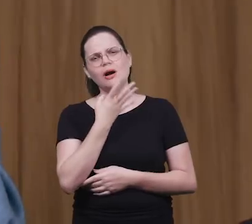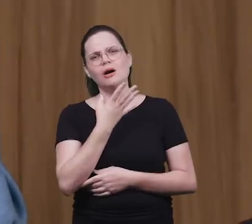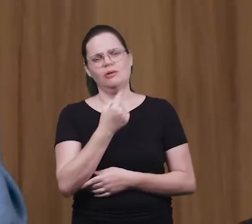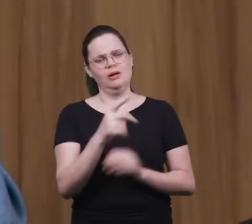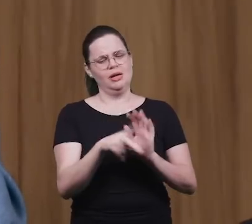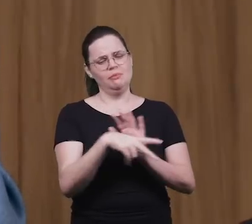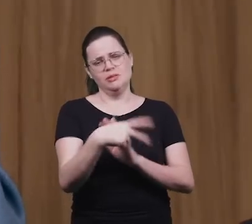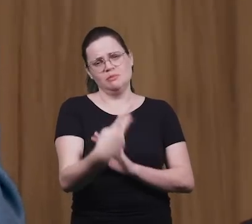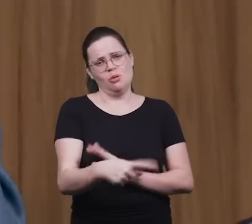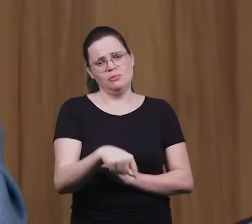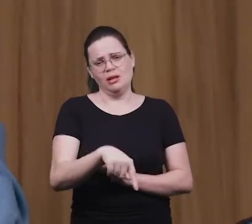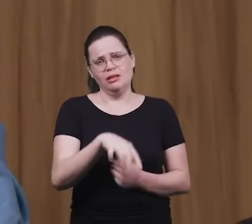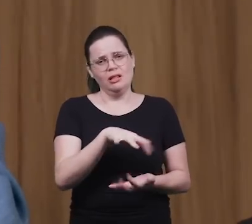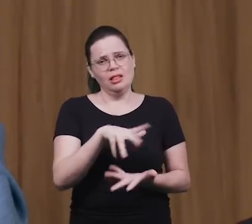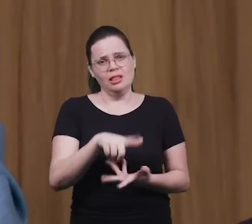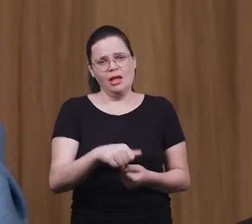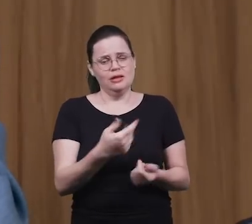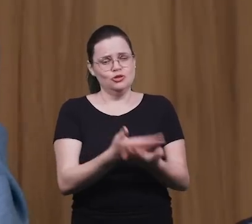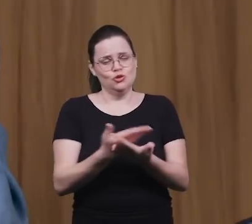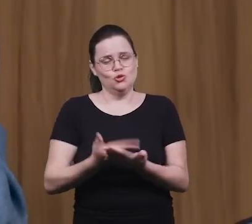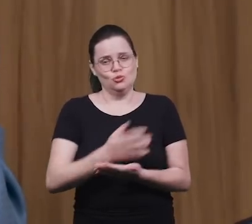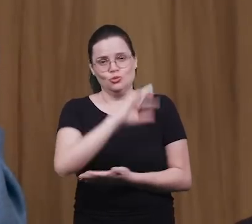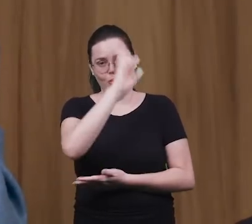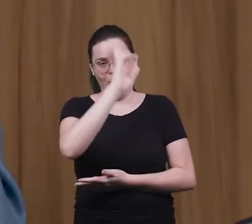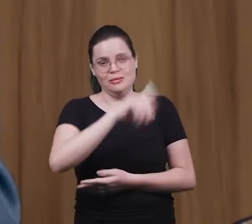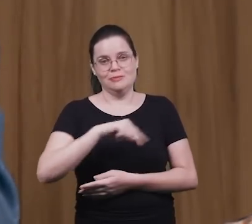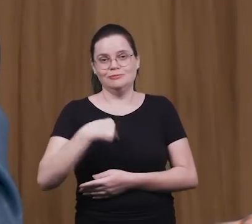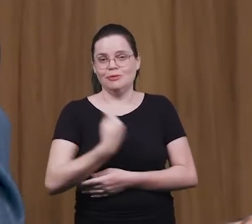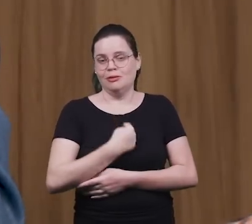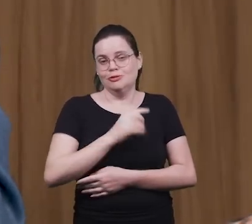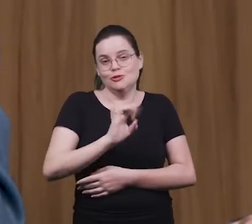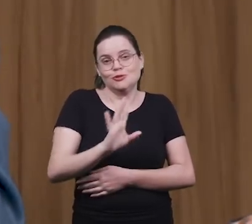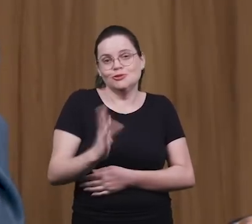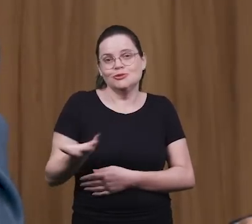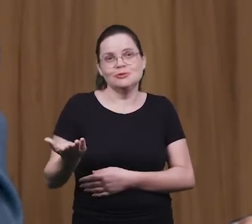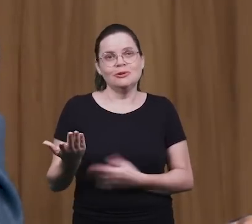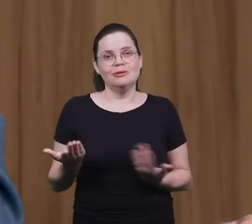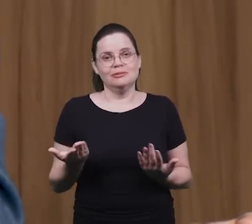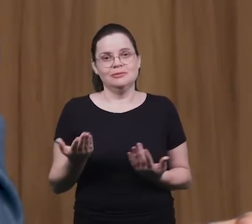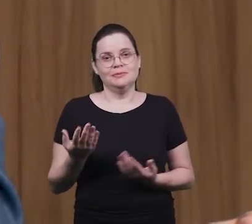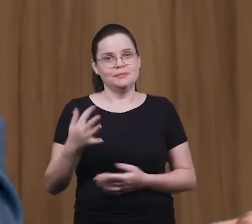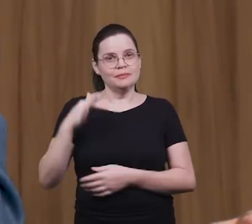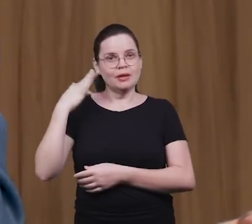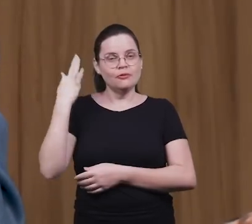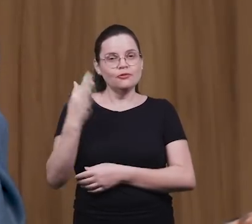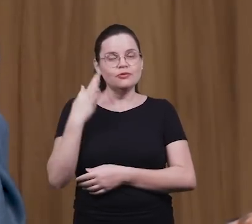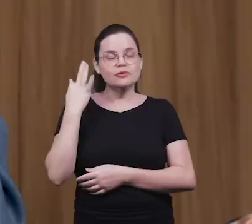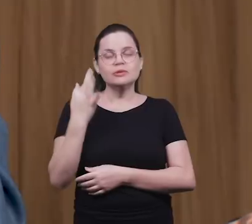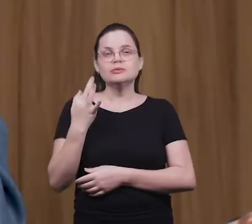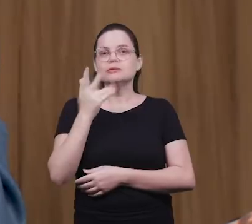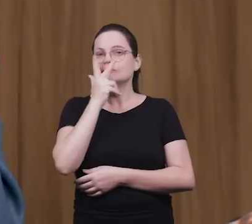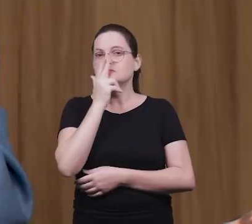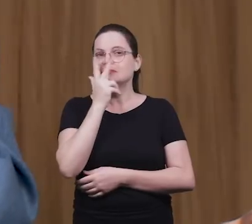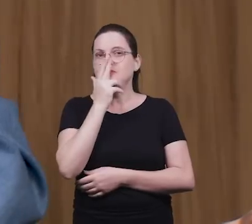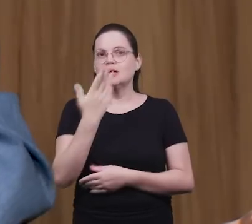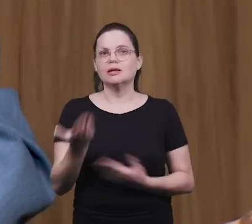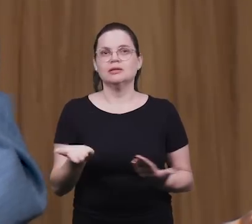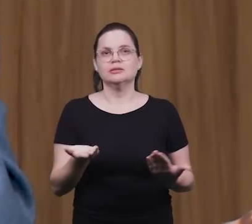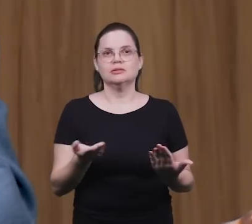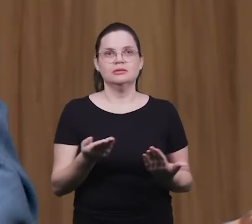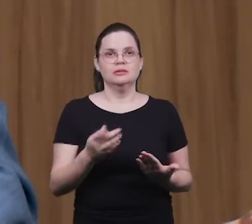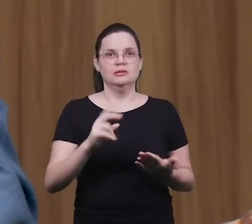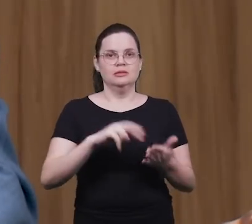a filosofia, ela está trazendo um significado completamente diferente. É